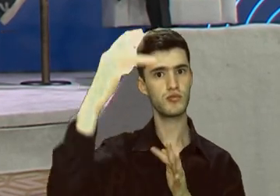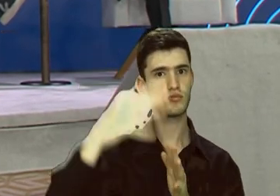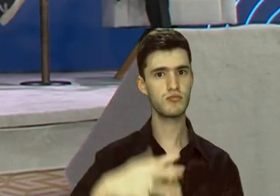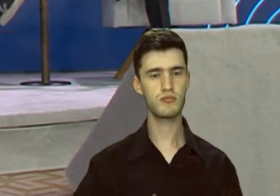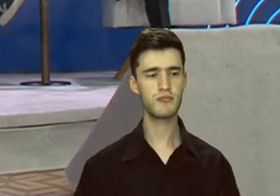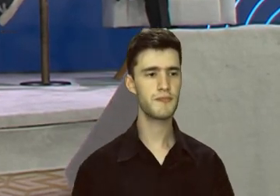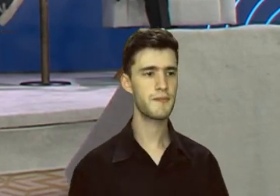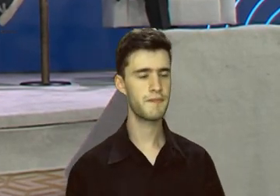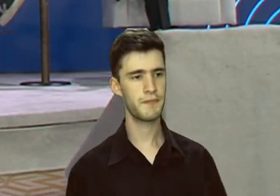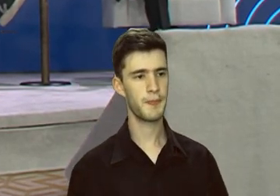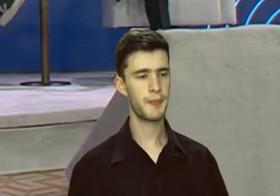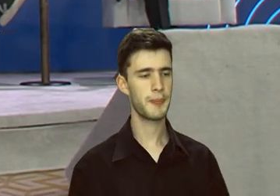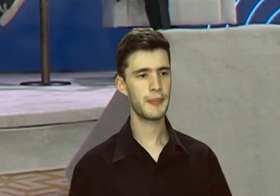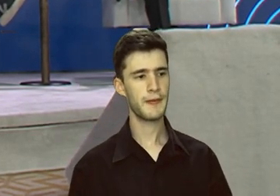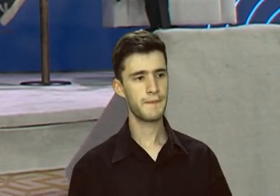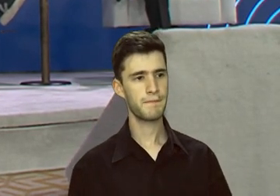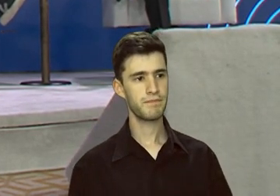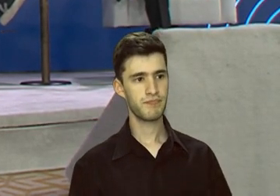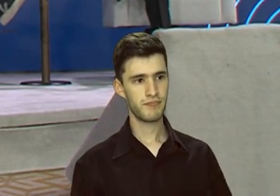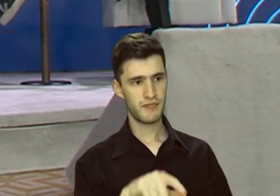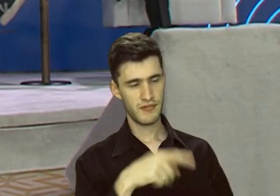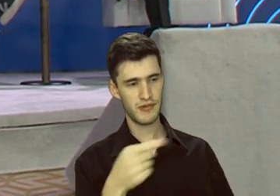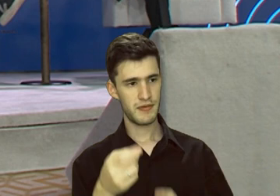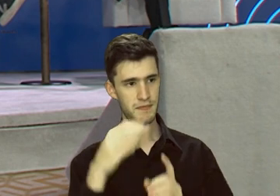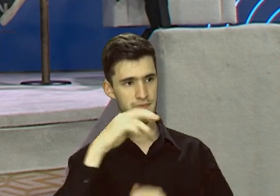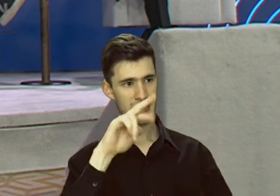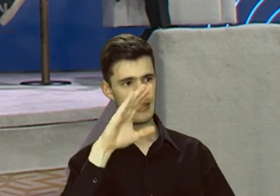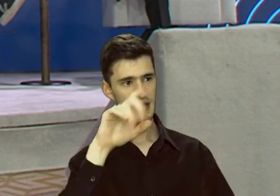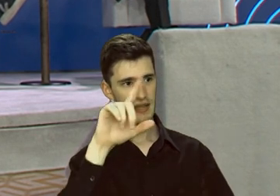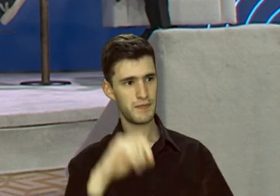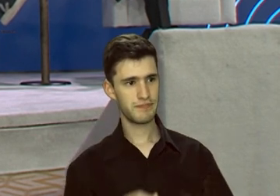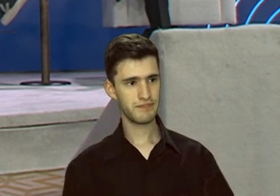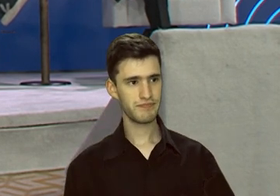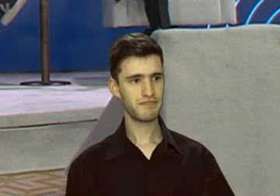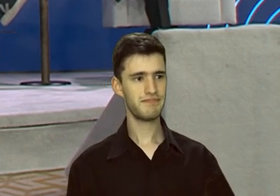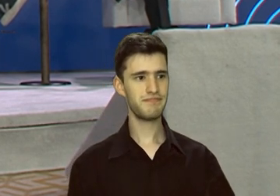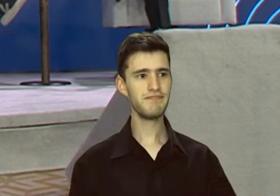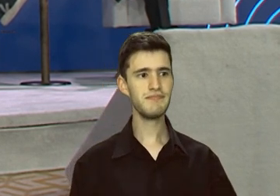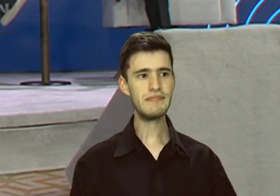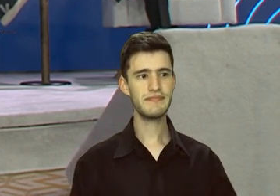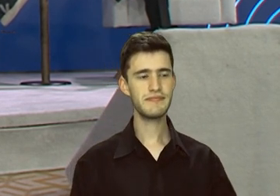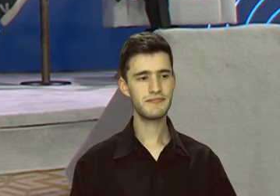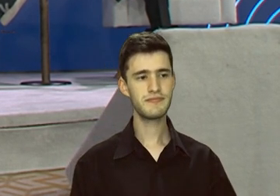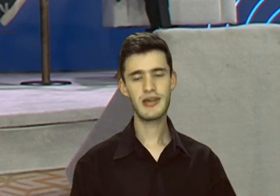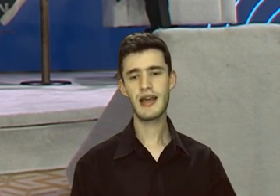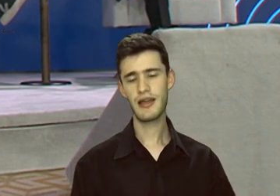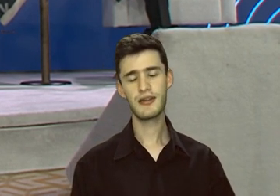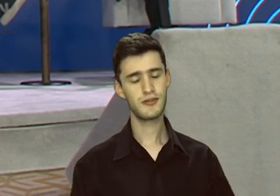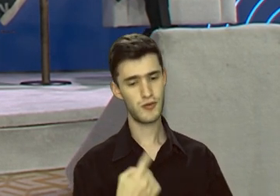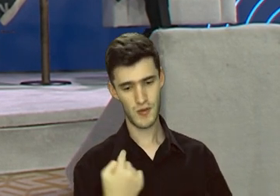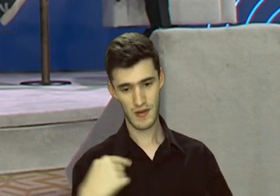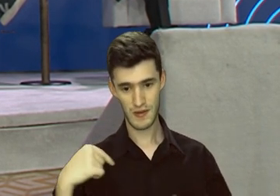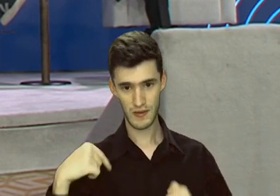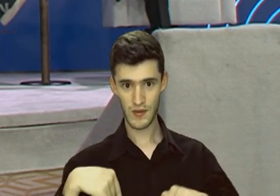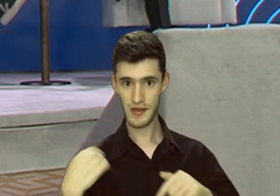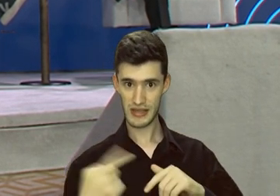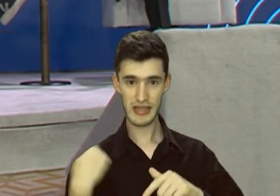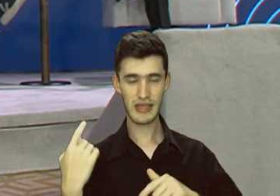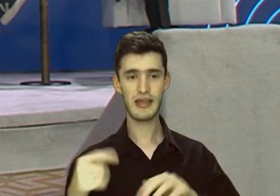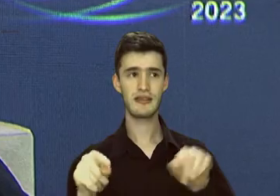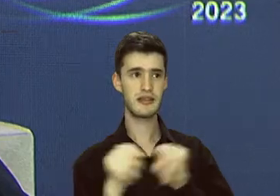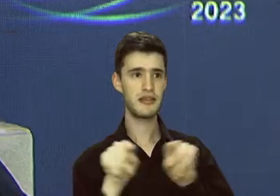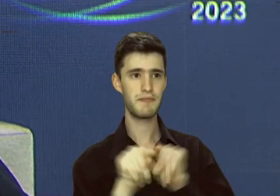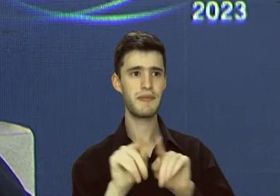Marcelo por favor legal é do nosso lado a gente também viveu esses dois momentos né como o Rodrigo Cunha